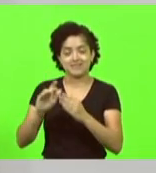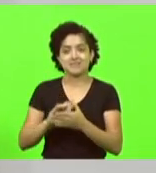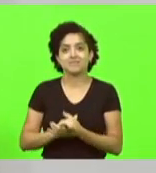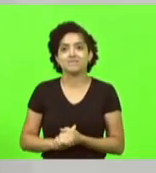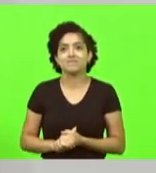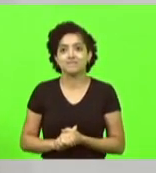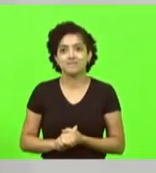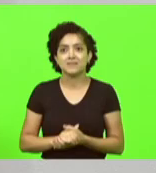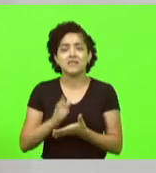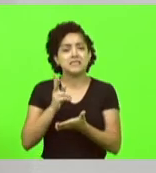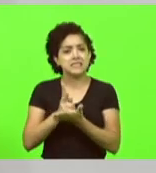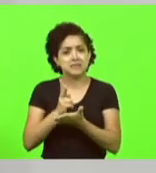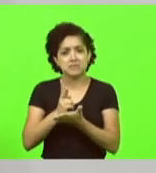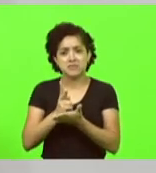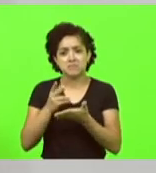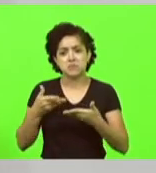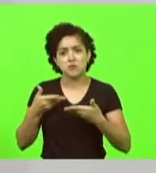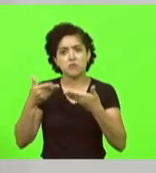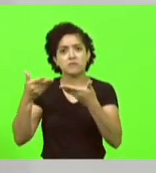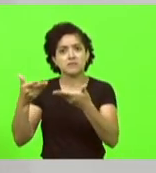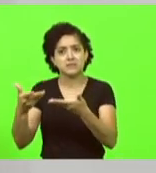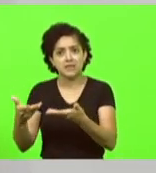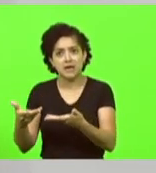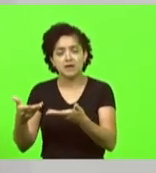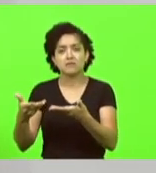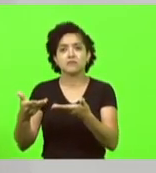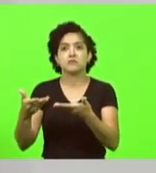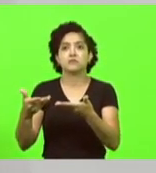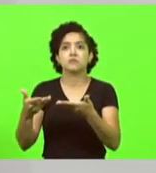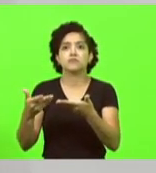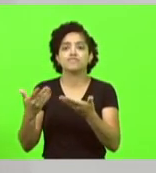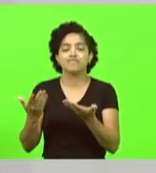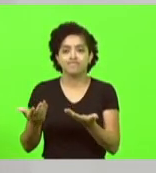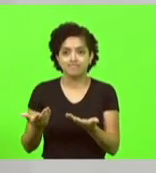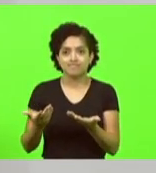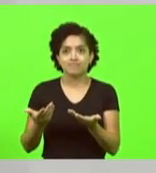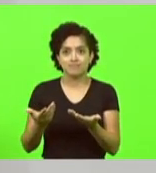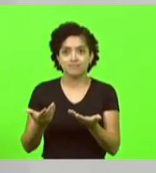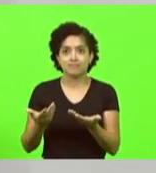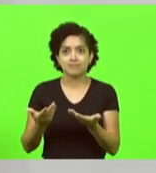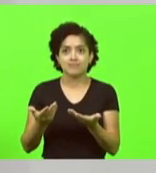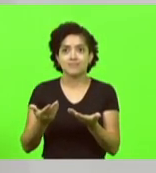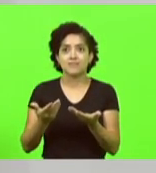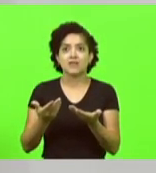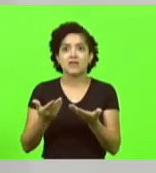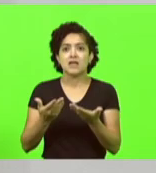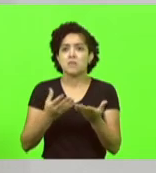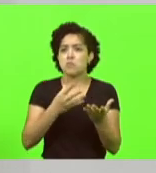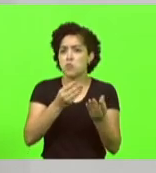uma mesa farta e também uma geladeira sempre cheia.